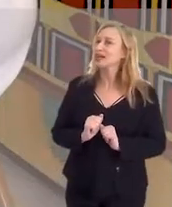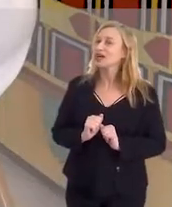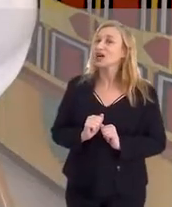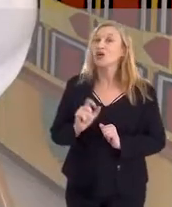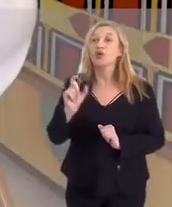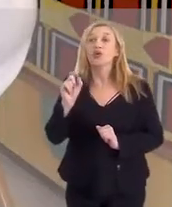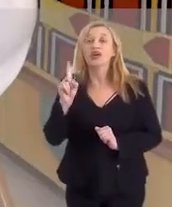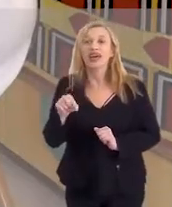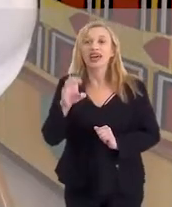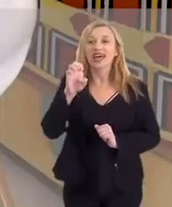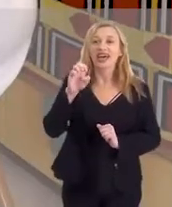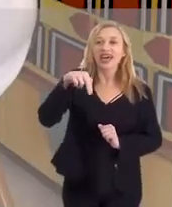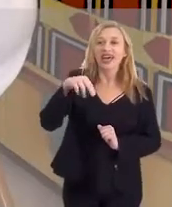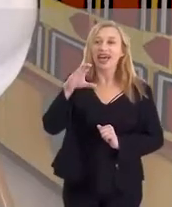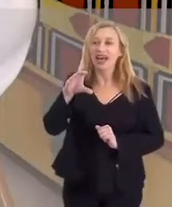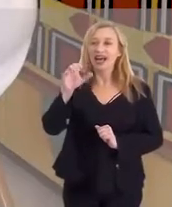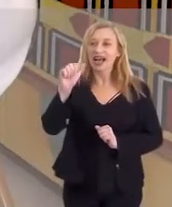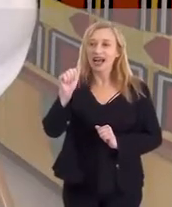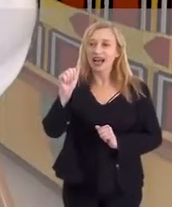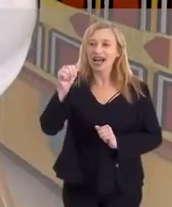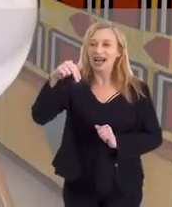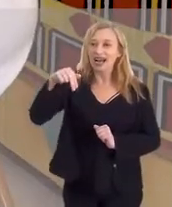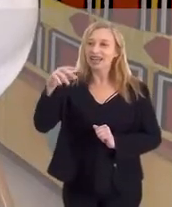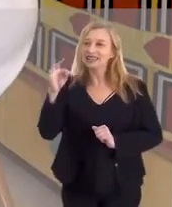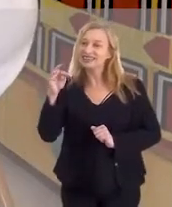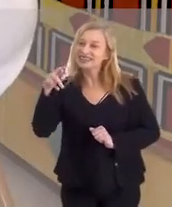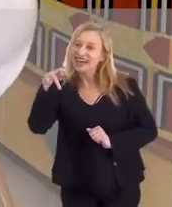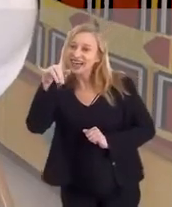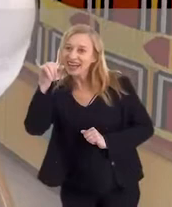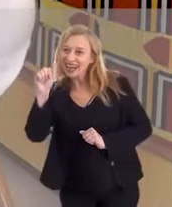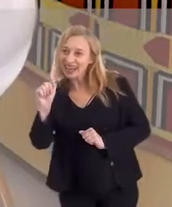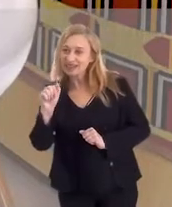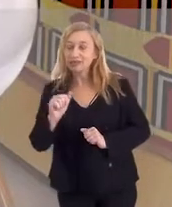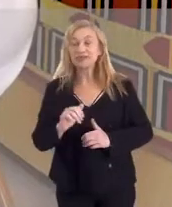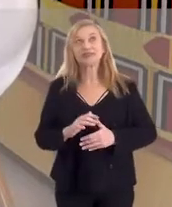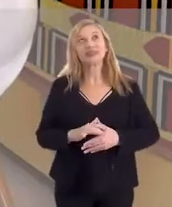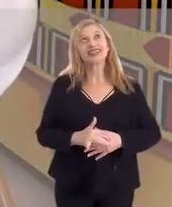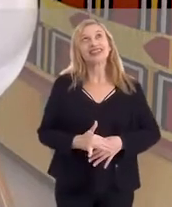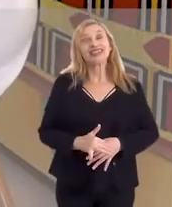Papillon, o que é encantaria? Encantaria é o que...